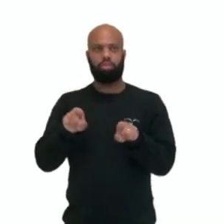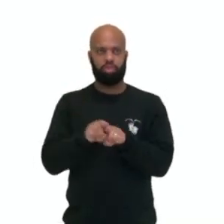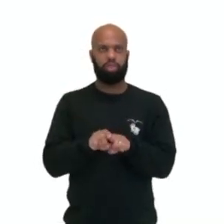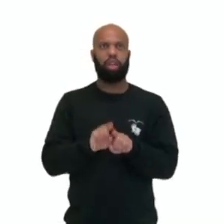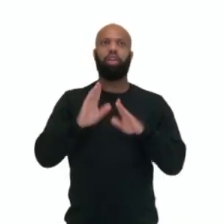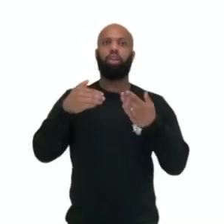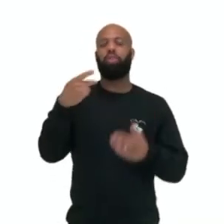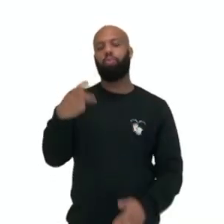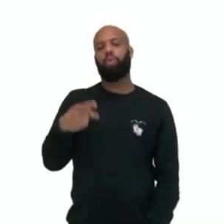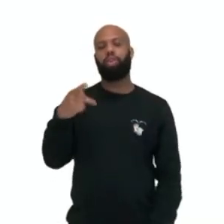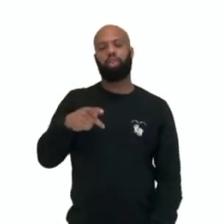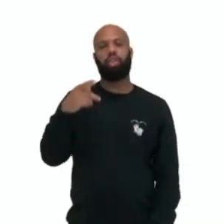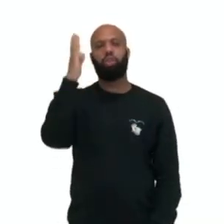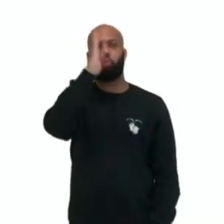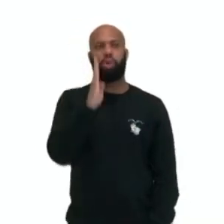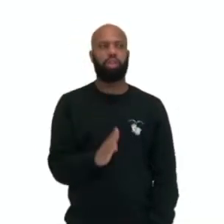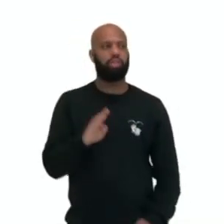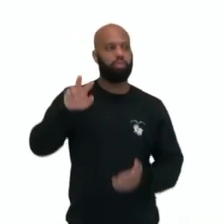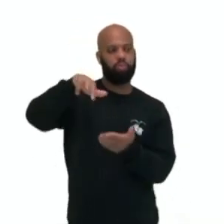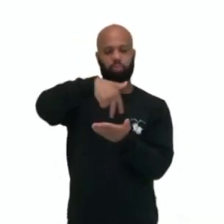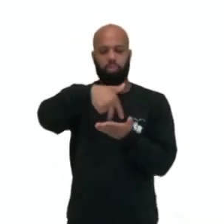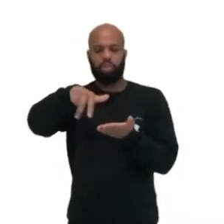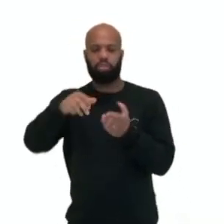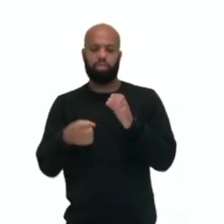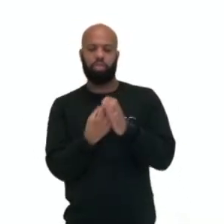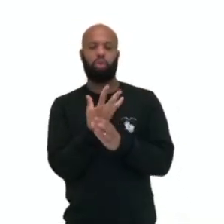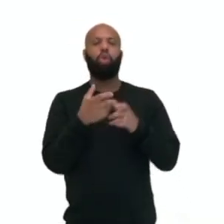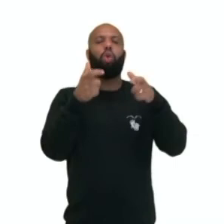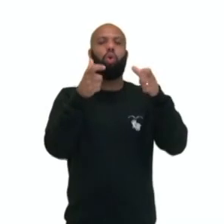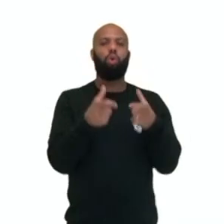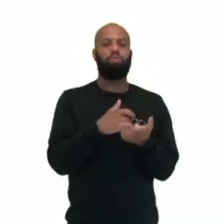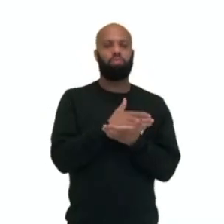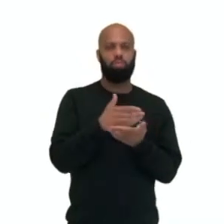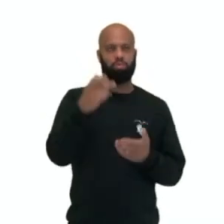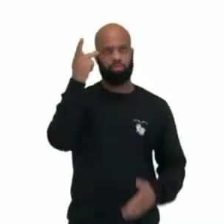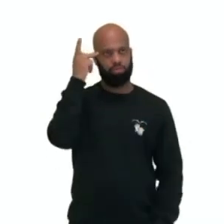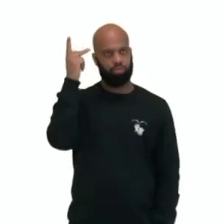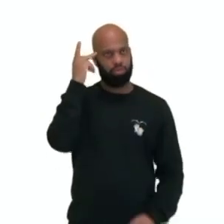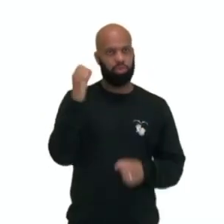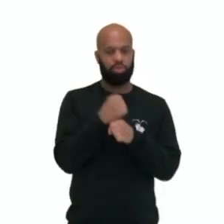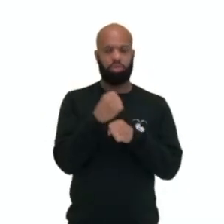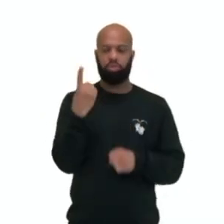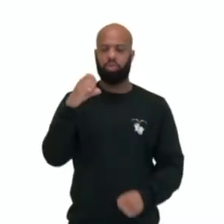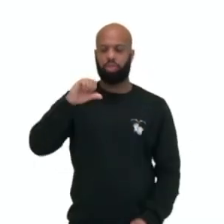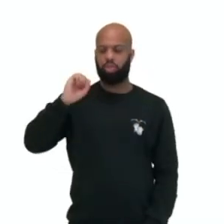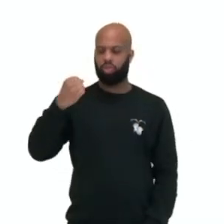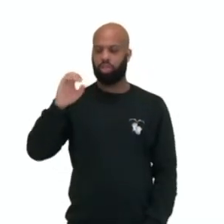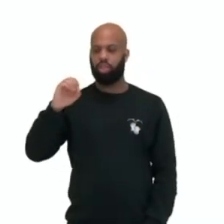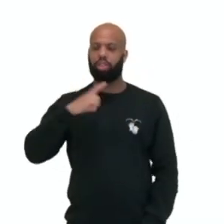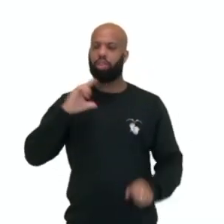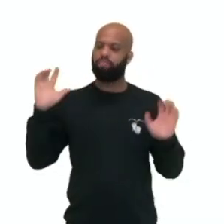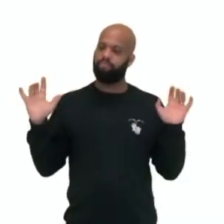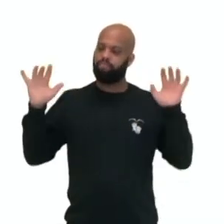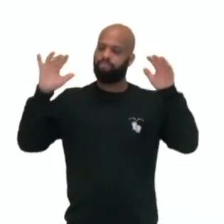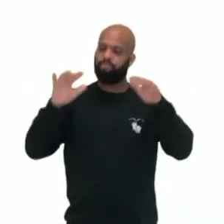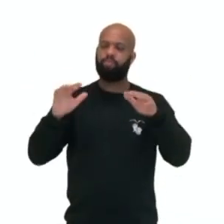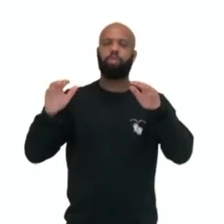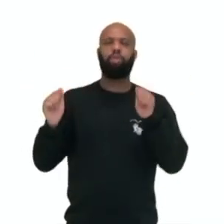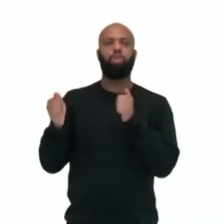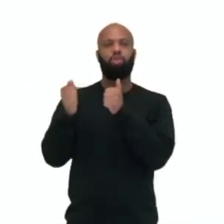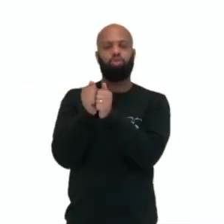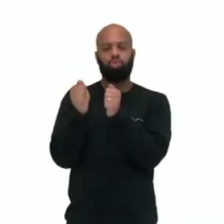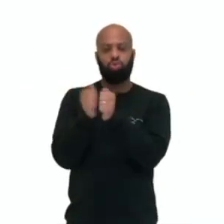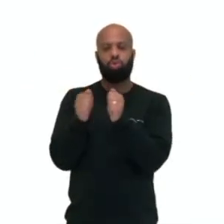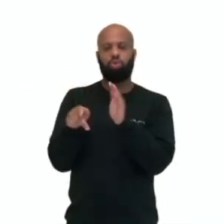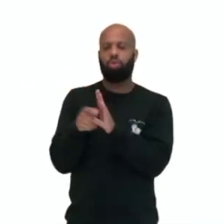apareceu em São Paulo, nos anos 1980, na década de 80, por meio do encontro de jovens da periferia no centro